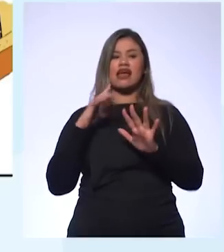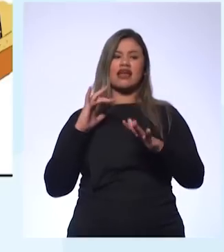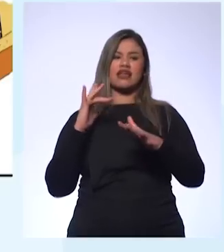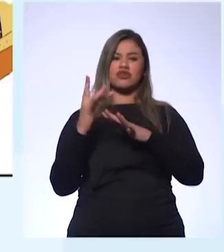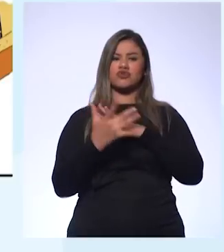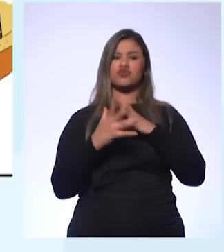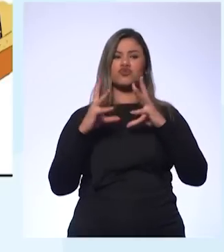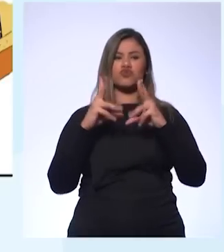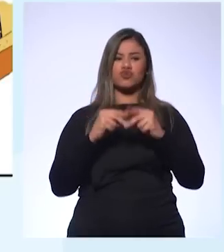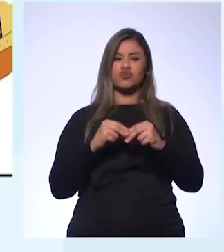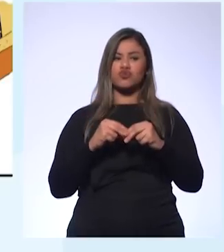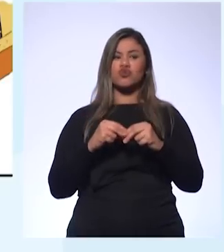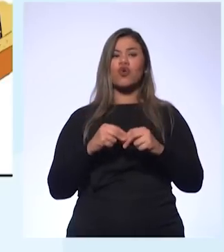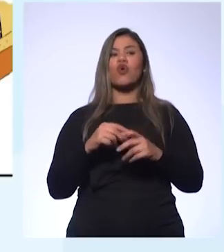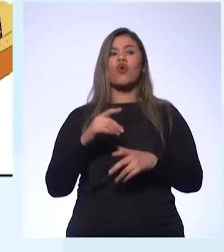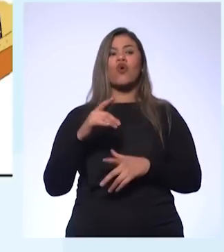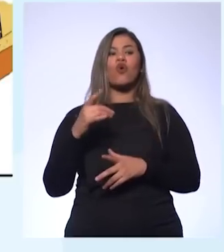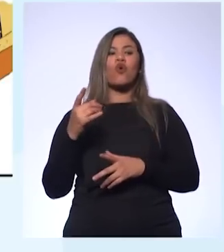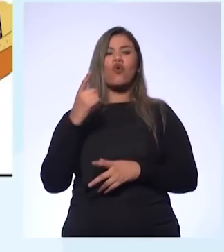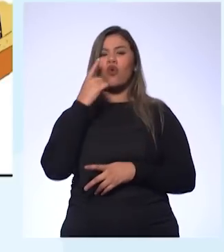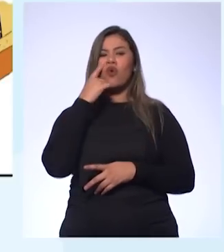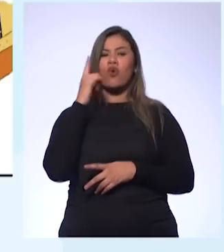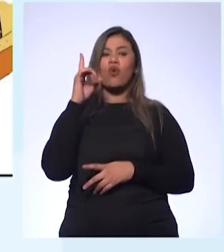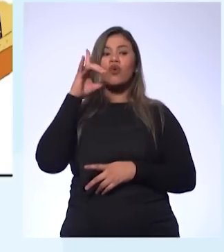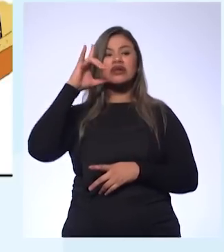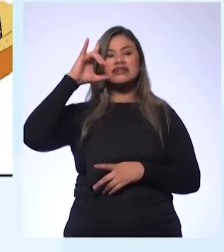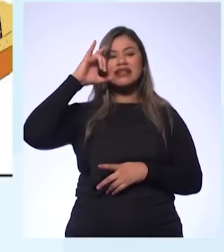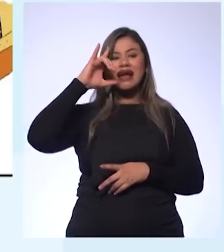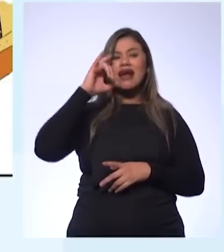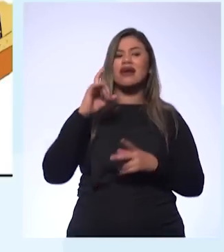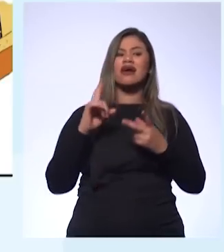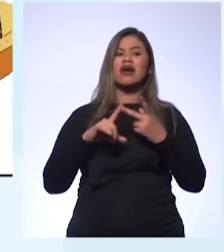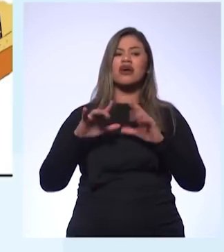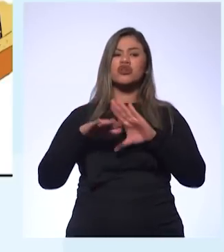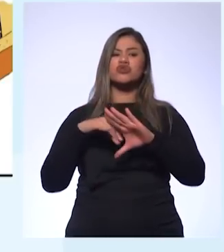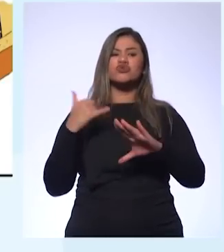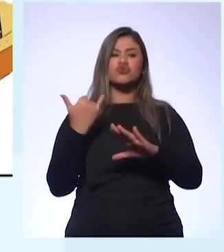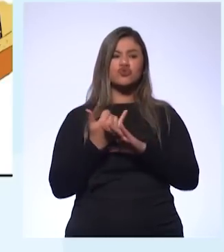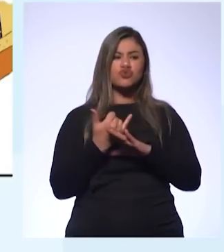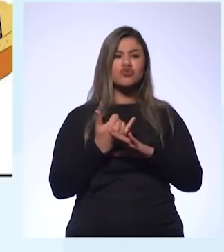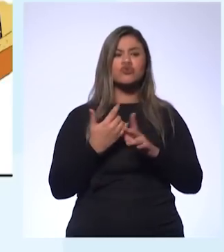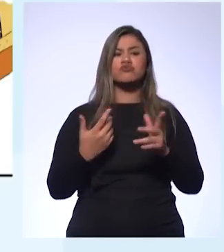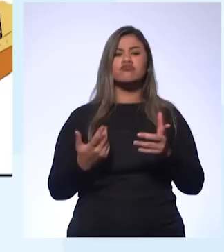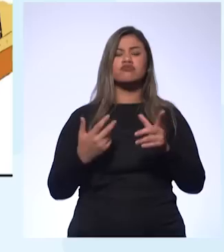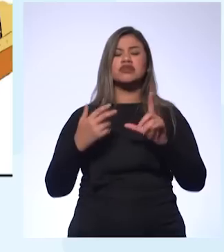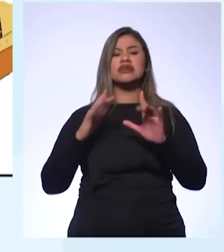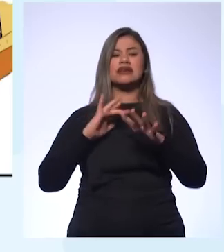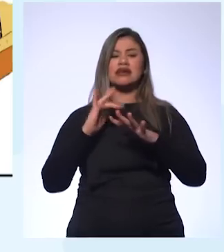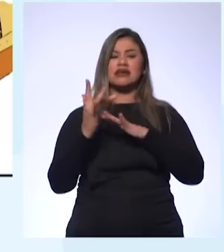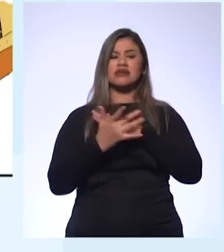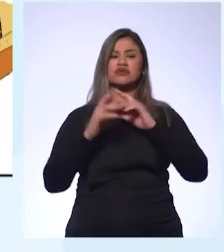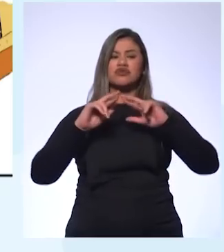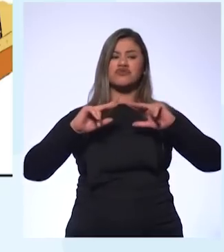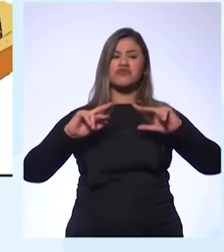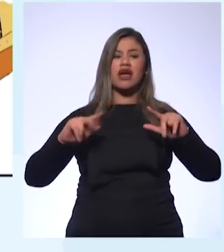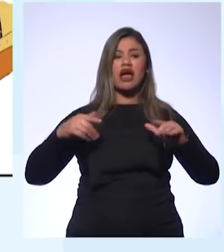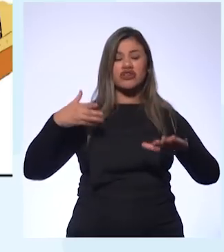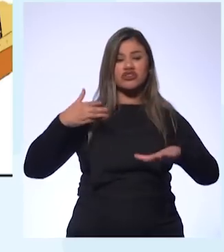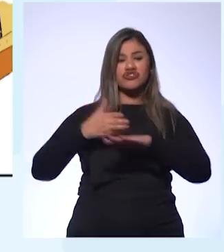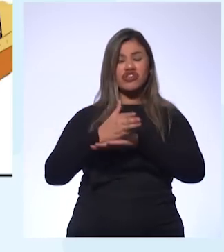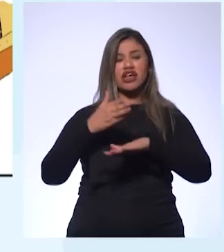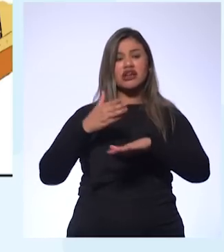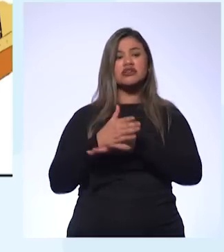gente conhece. Você viu que ele pontuou ali? Como se fosse um lugar que a gente vai para se divertir. Olha lá,